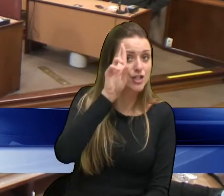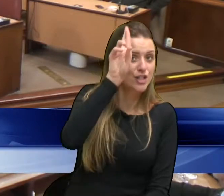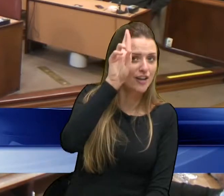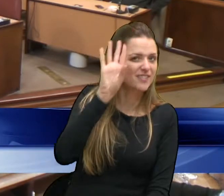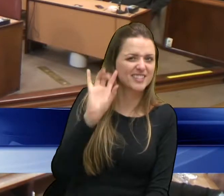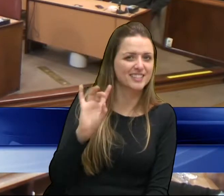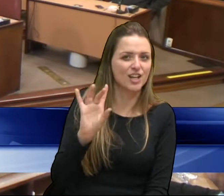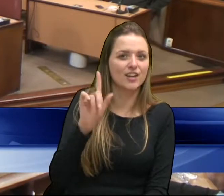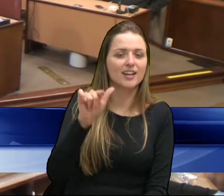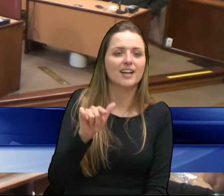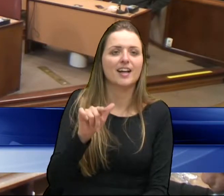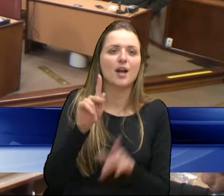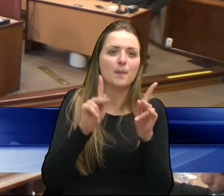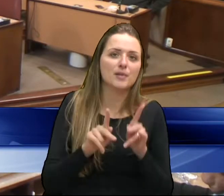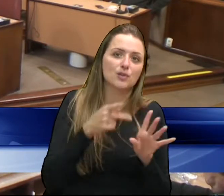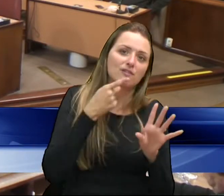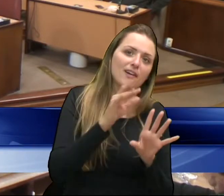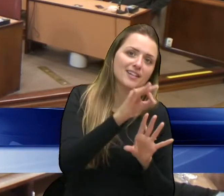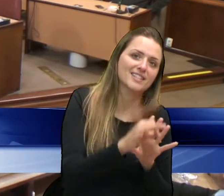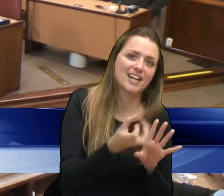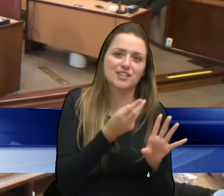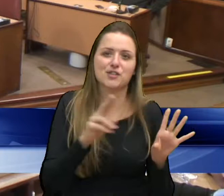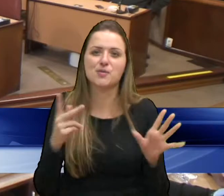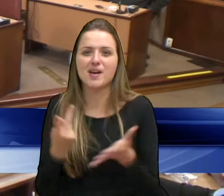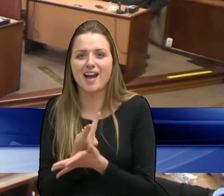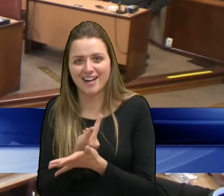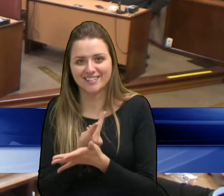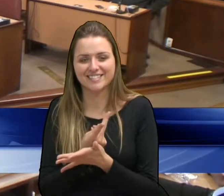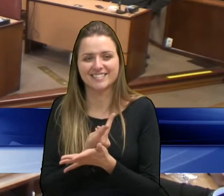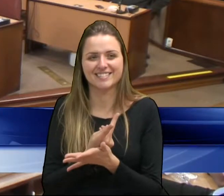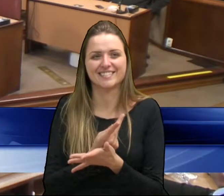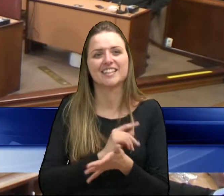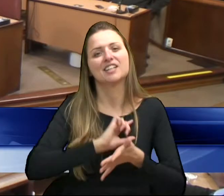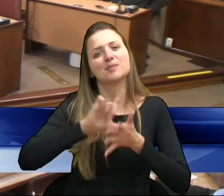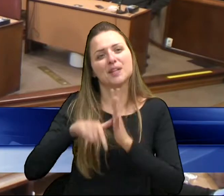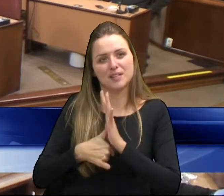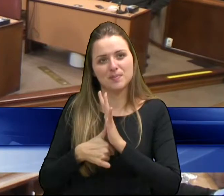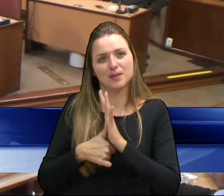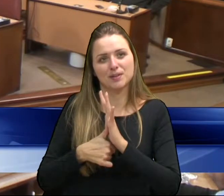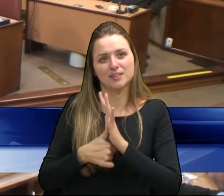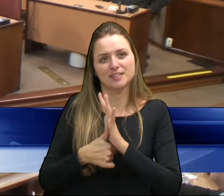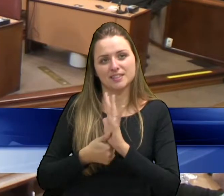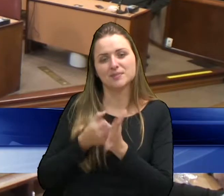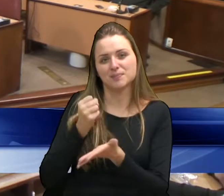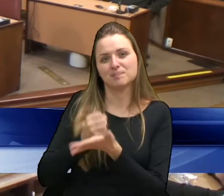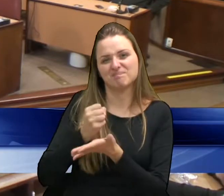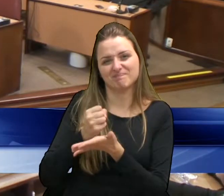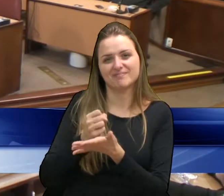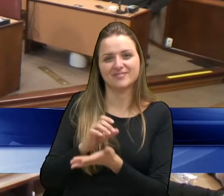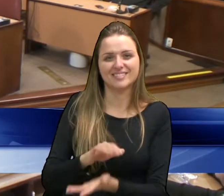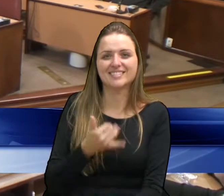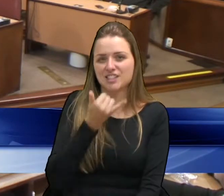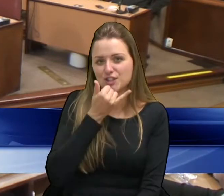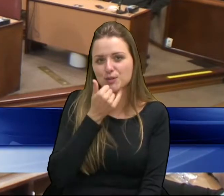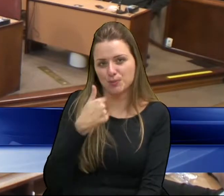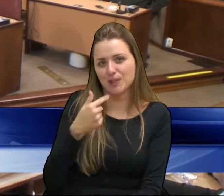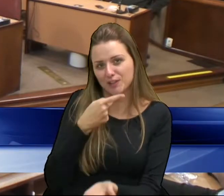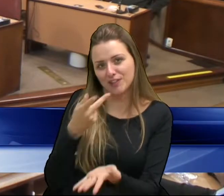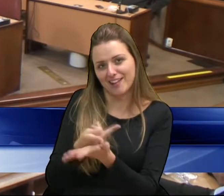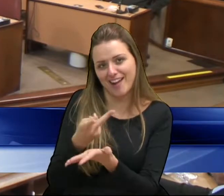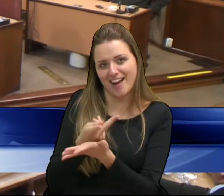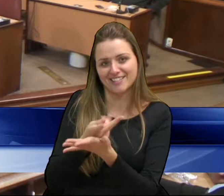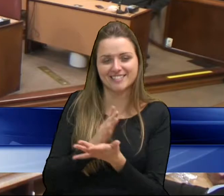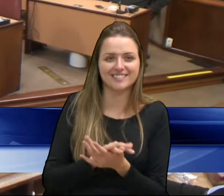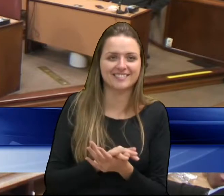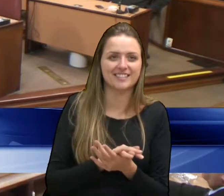Sim, é quem diz, está certo ou está errado, depois do parecer do procurador. É verdade, ele até carimba aqui o geral, eu me expressei mal. Isso,